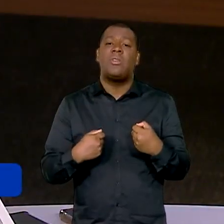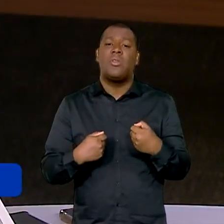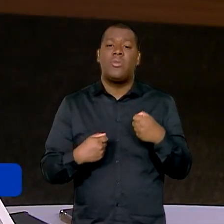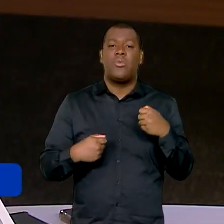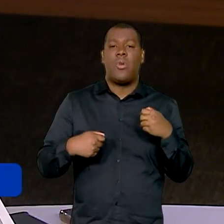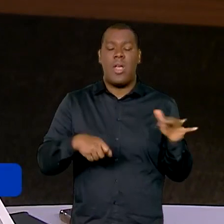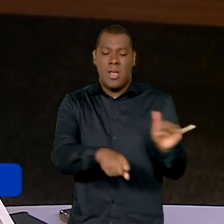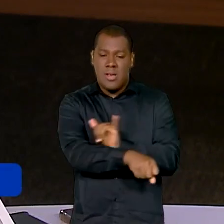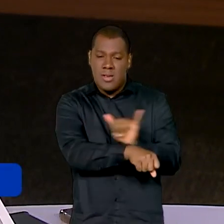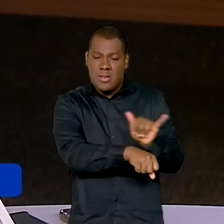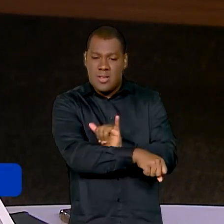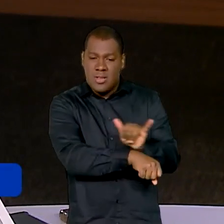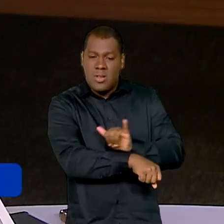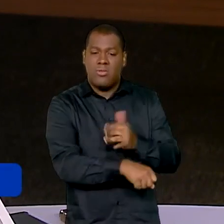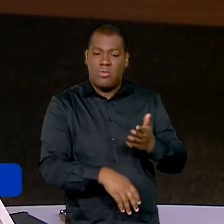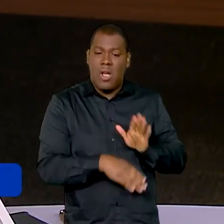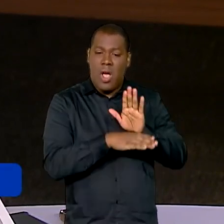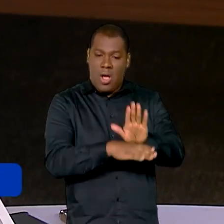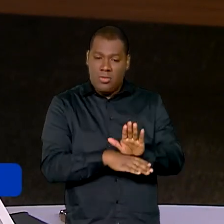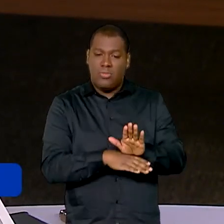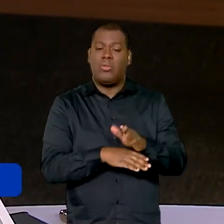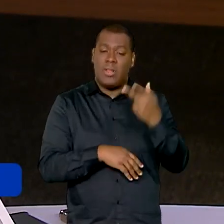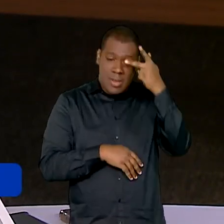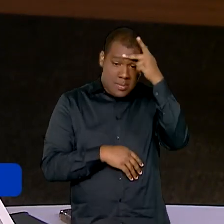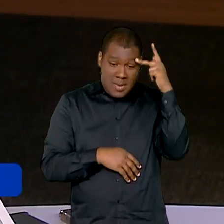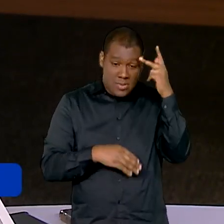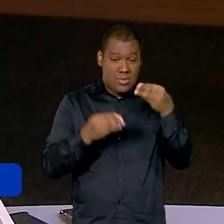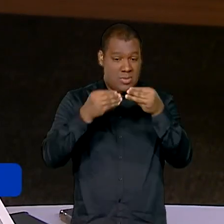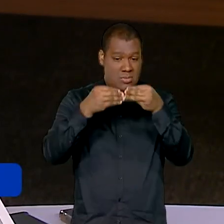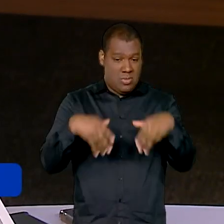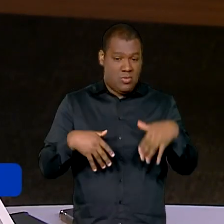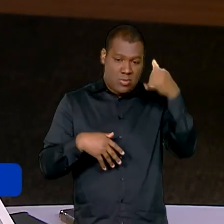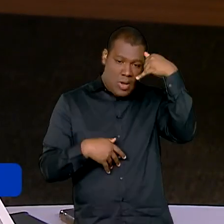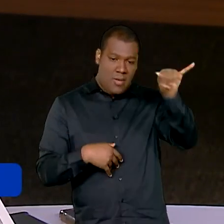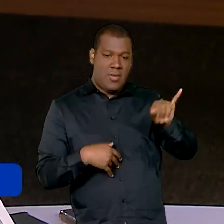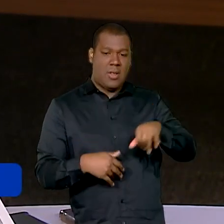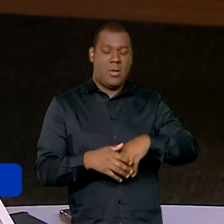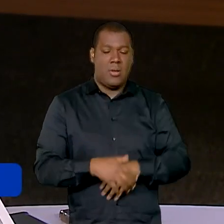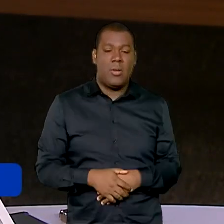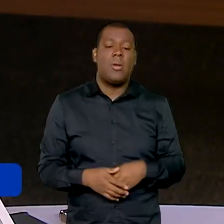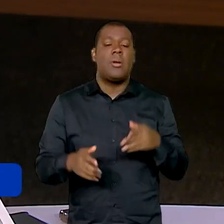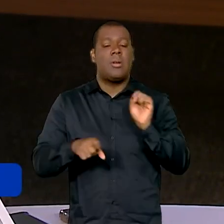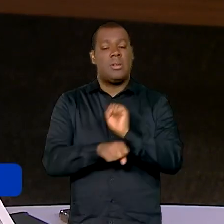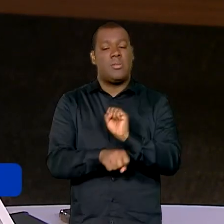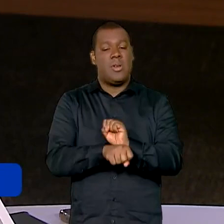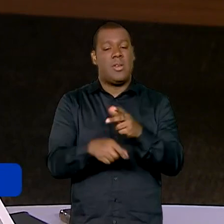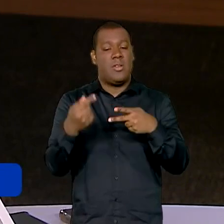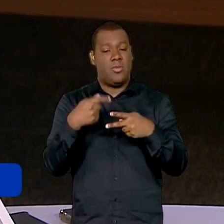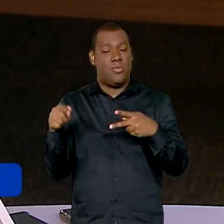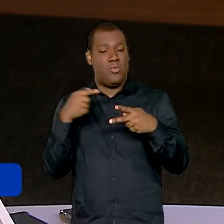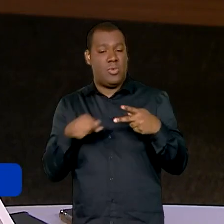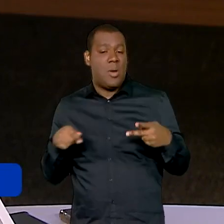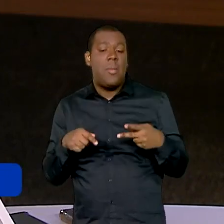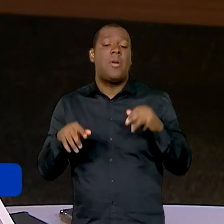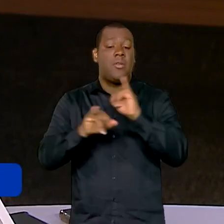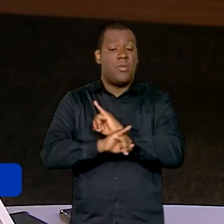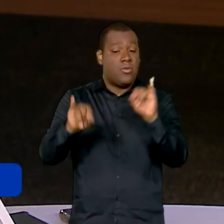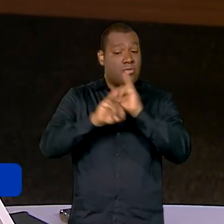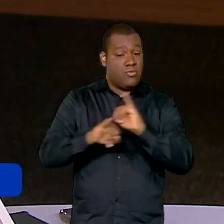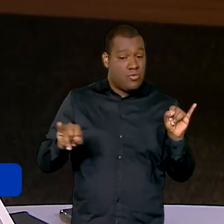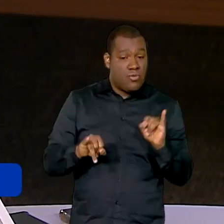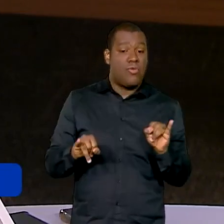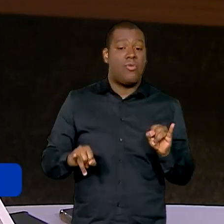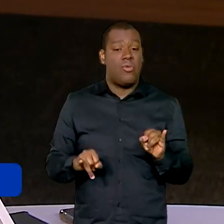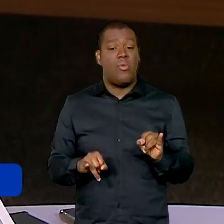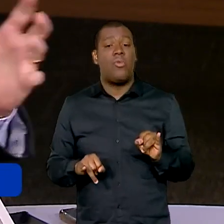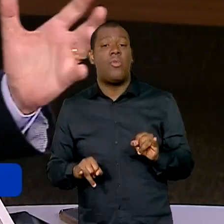feito. Eu diria, Tâmara, que no máximo aí em 15 dias a gente está divulgando as obras selecionadas.